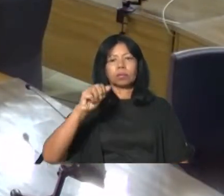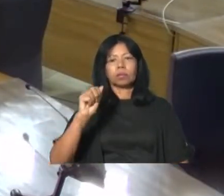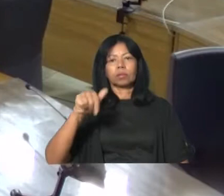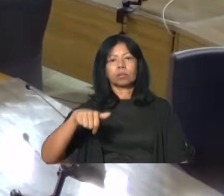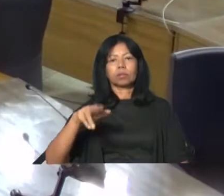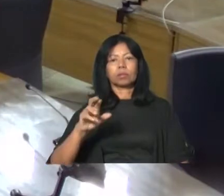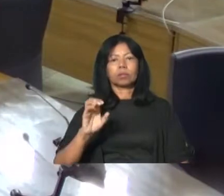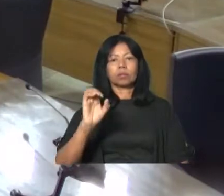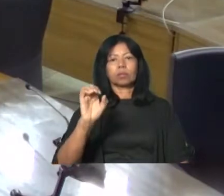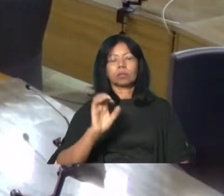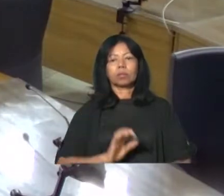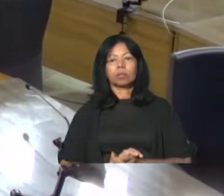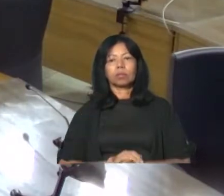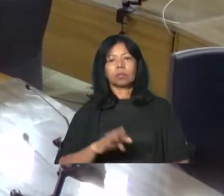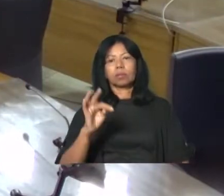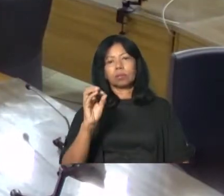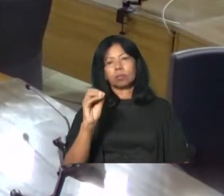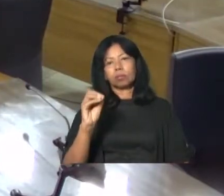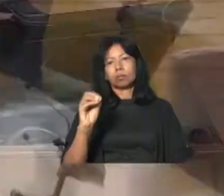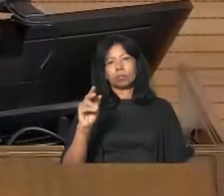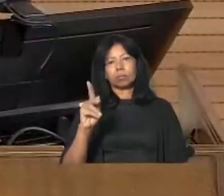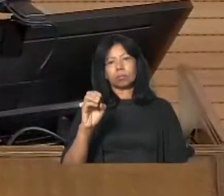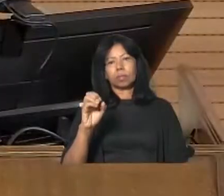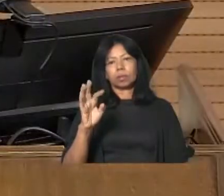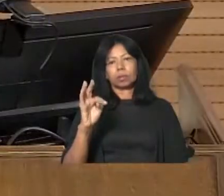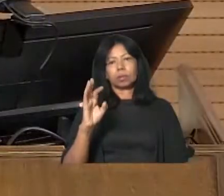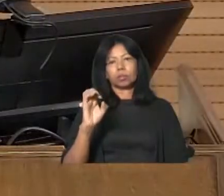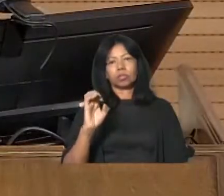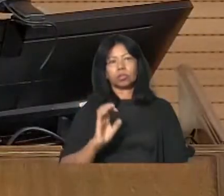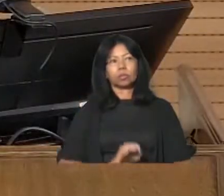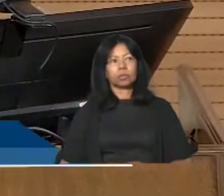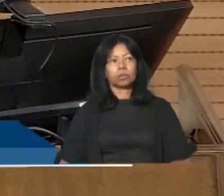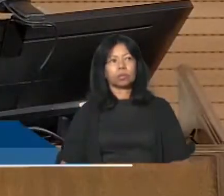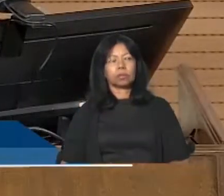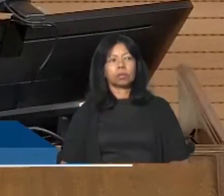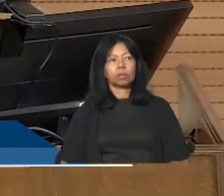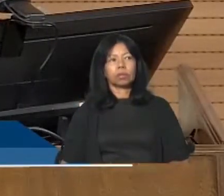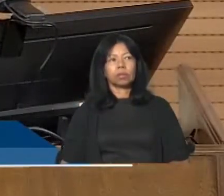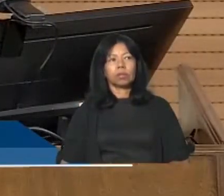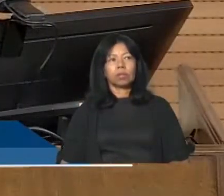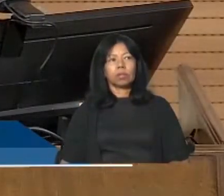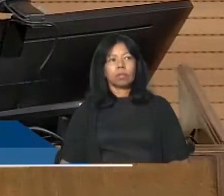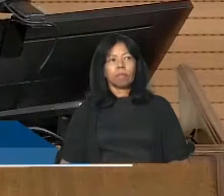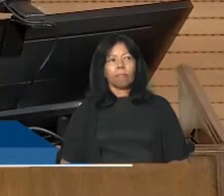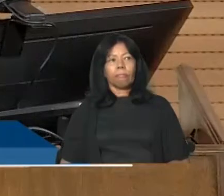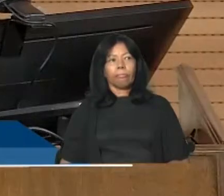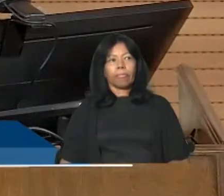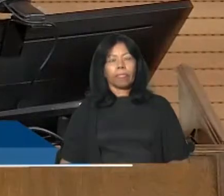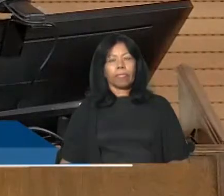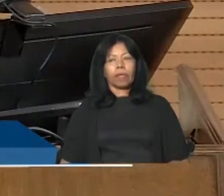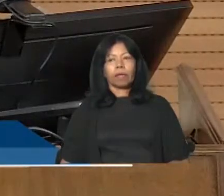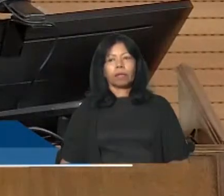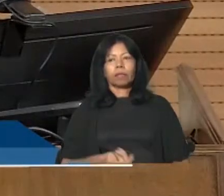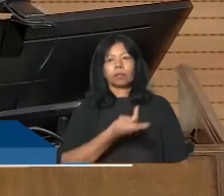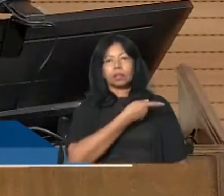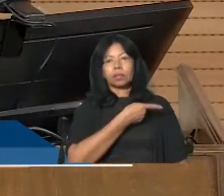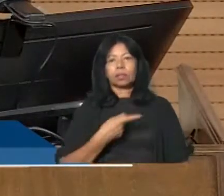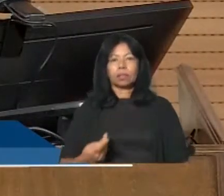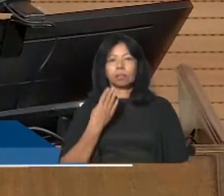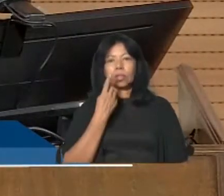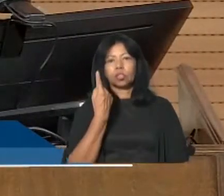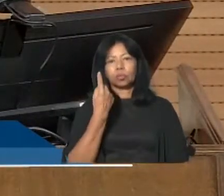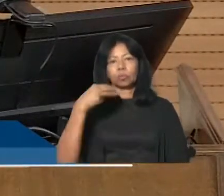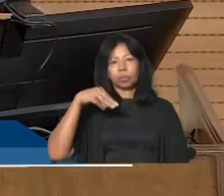como método de saúde pública para pessoas com deficiências. E o outro do vereador Marcos Roberto Silva, o